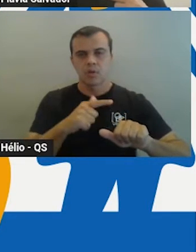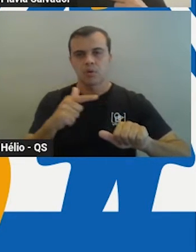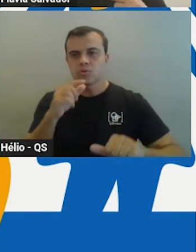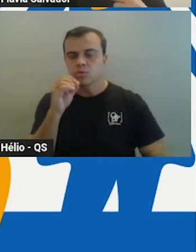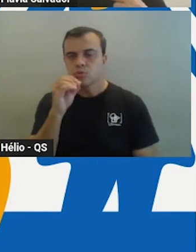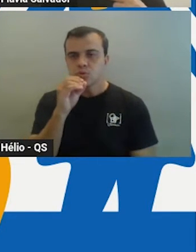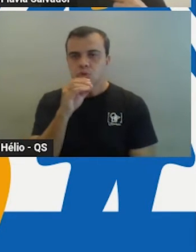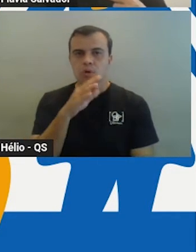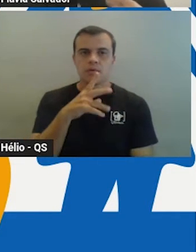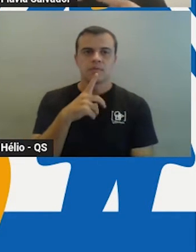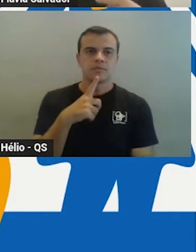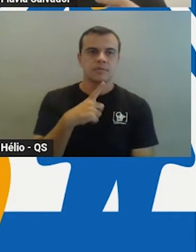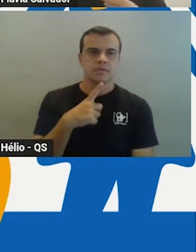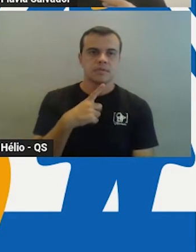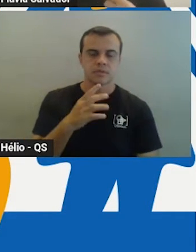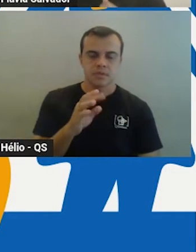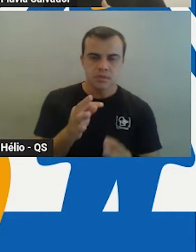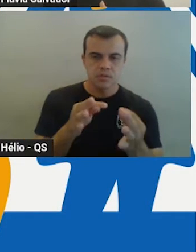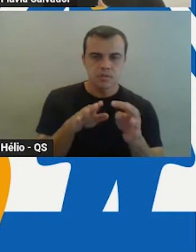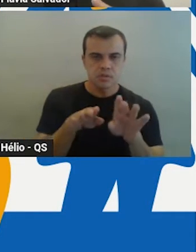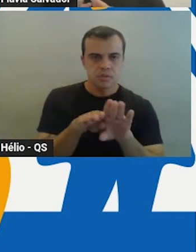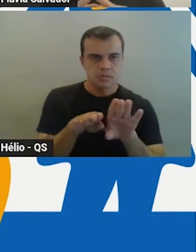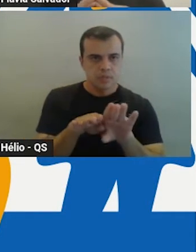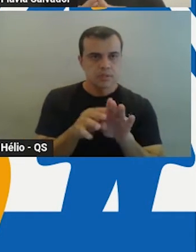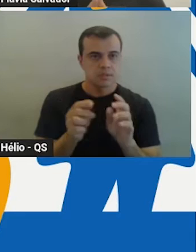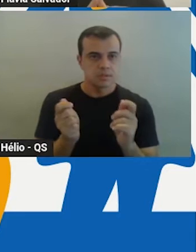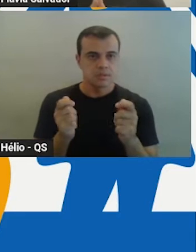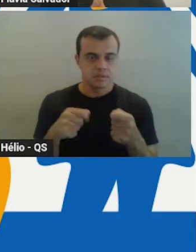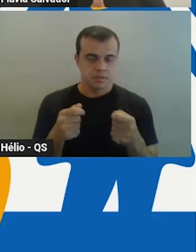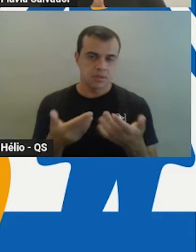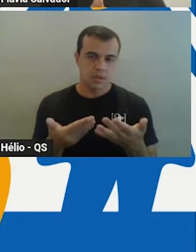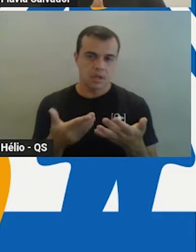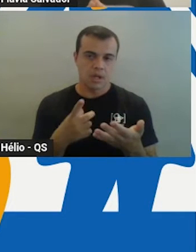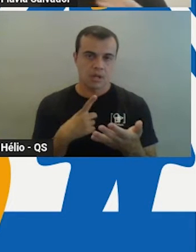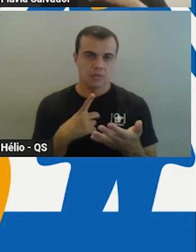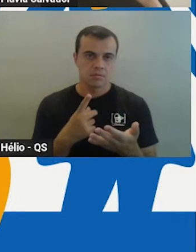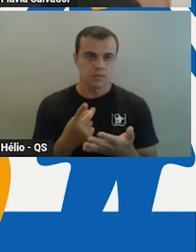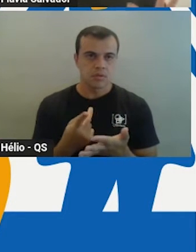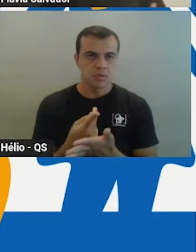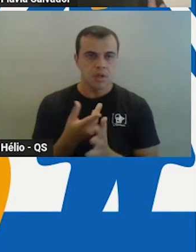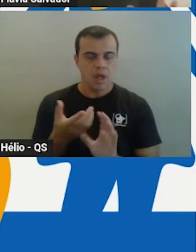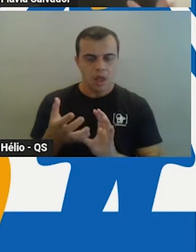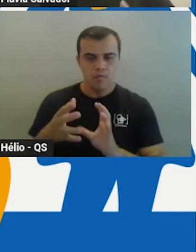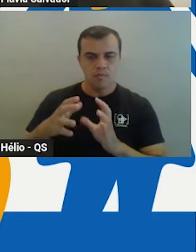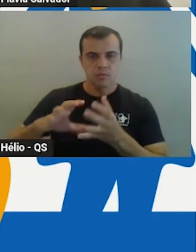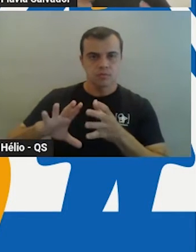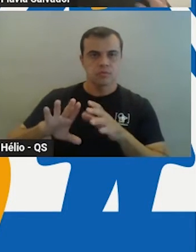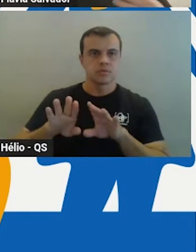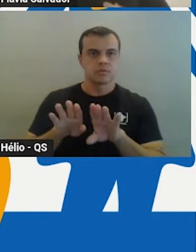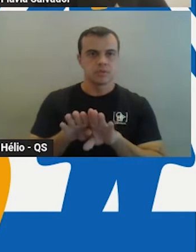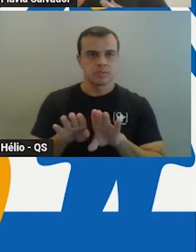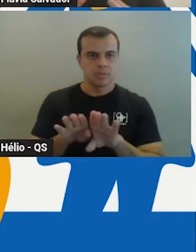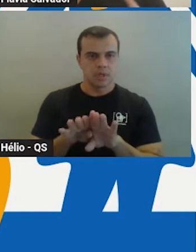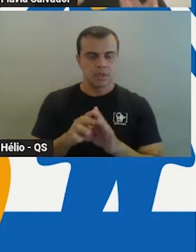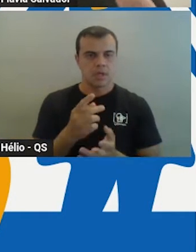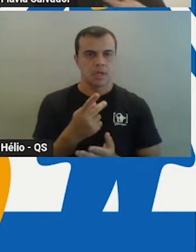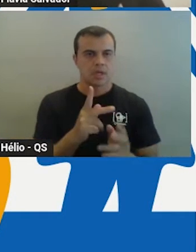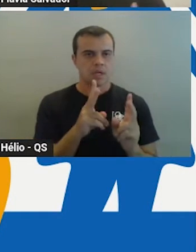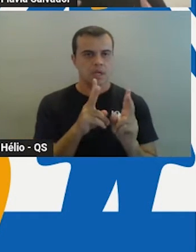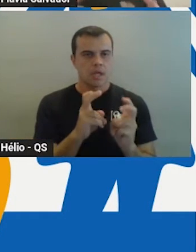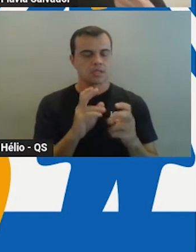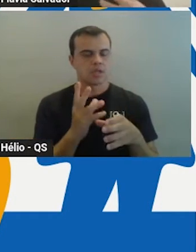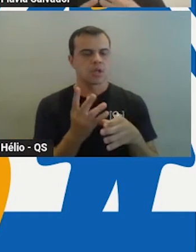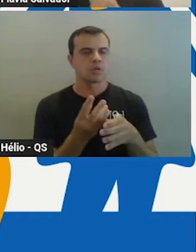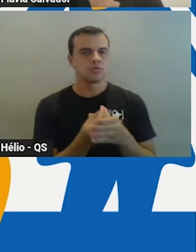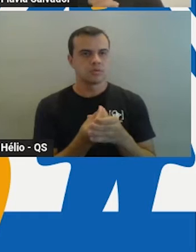novas tecnologias assistivas que revolucionem, né, essa